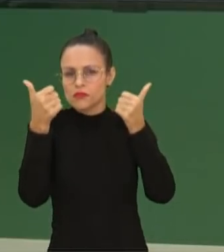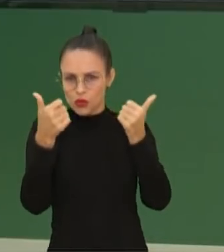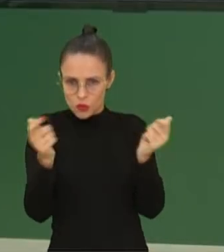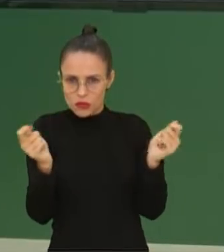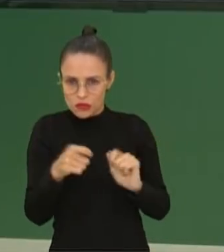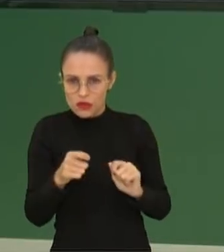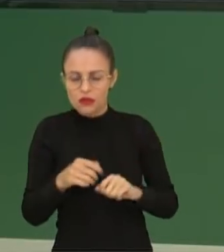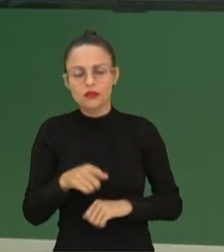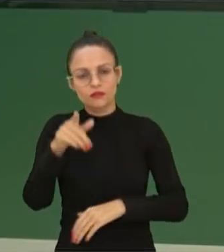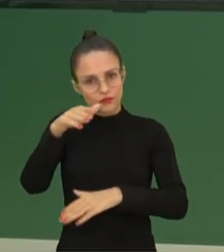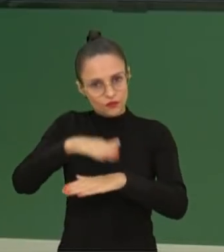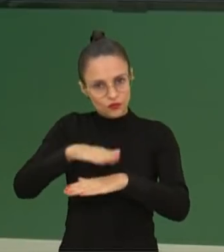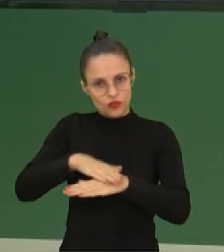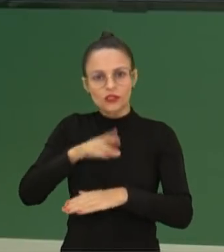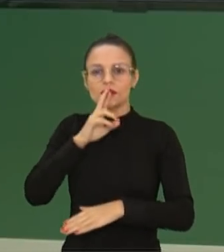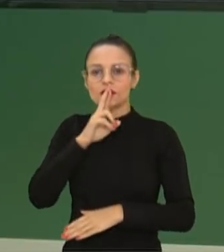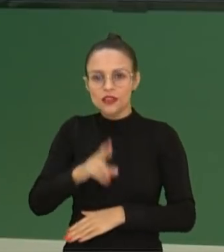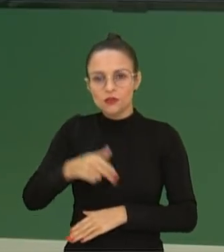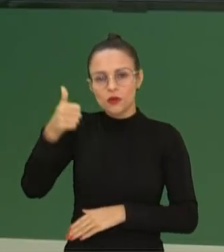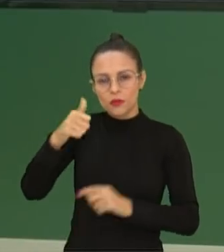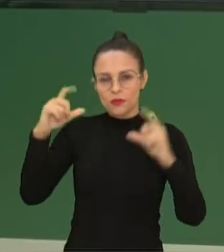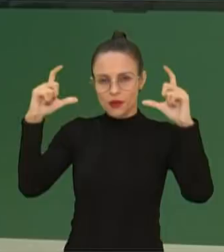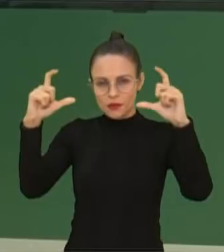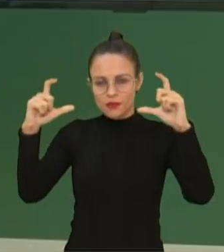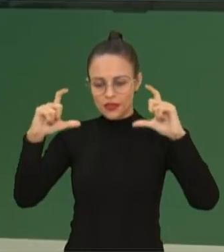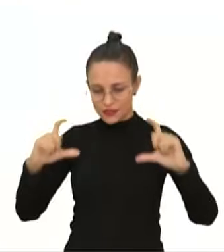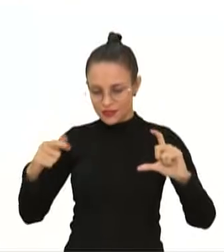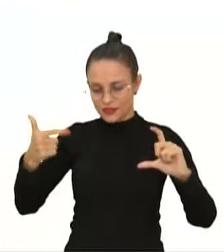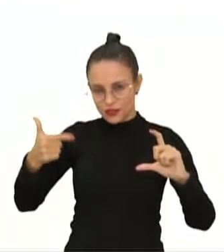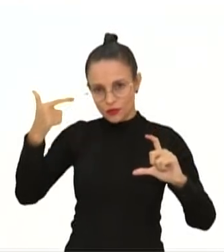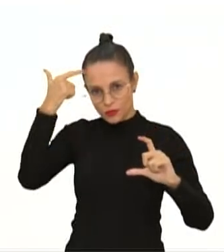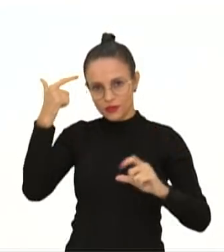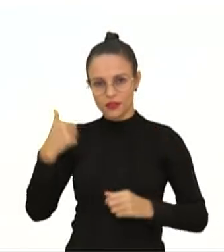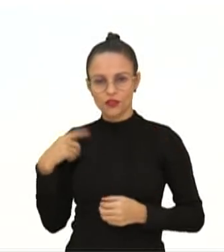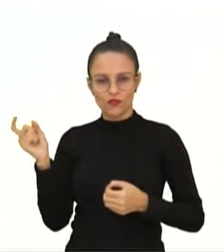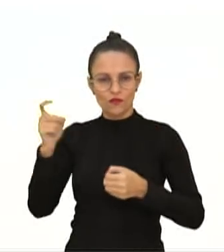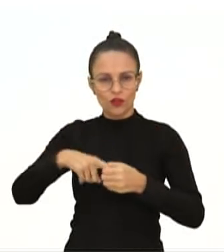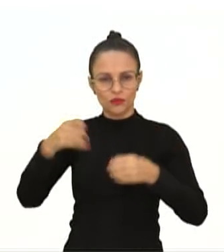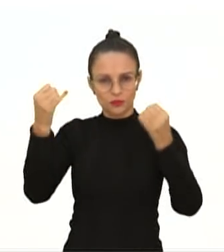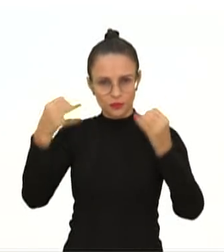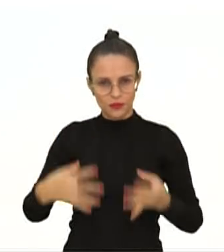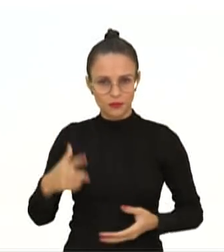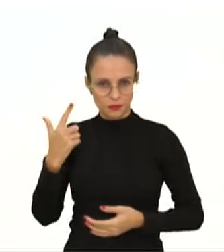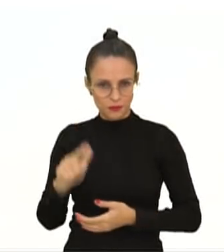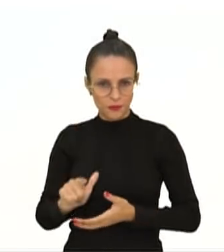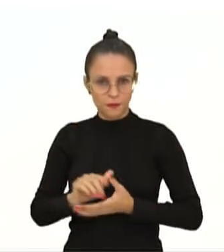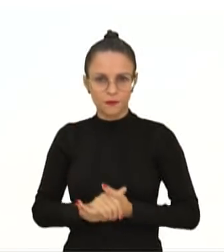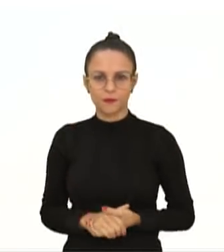dia? Responde a primeira parte, pensa na segunda, que eu já volto para conversar aqui com você.